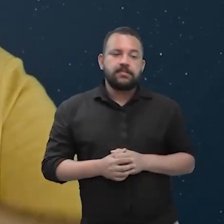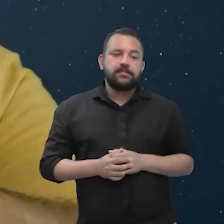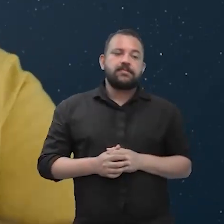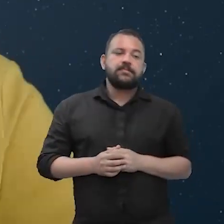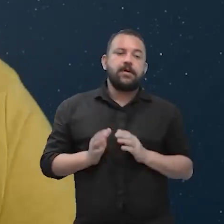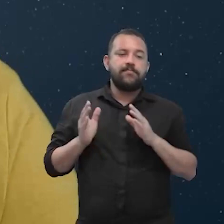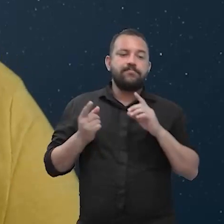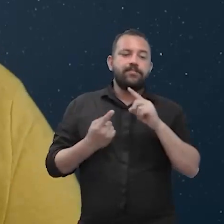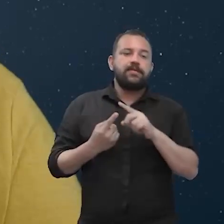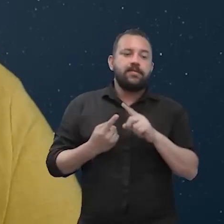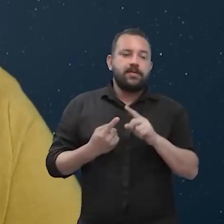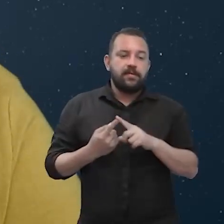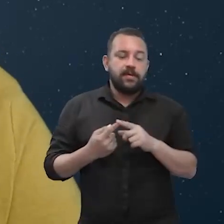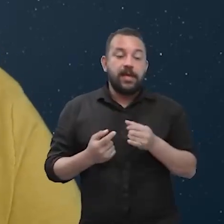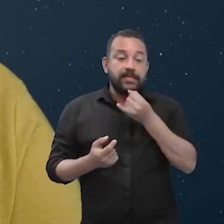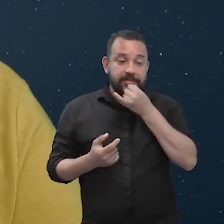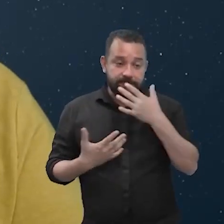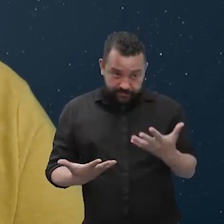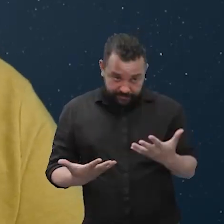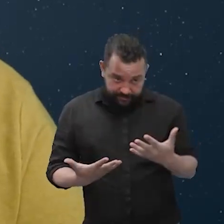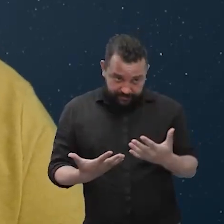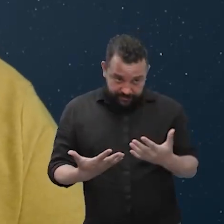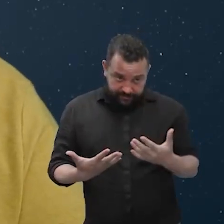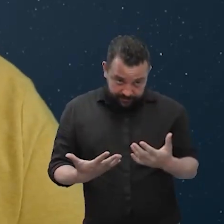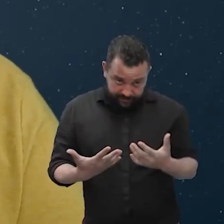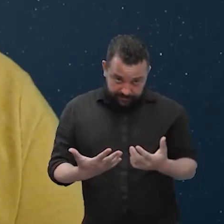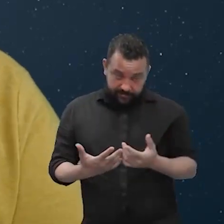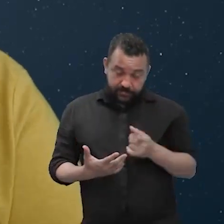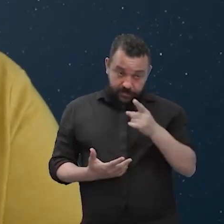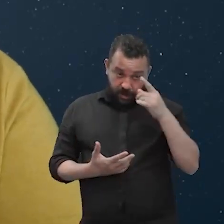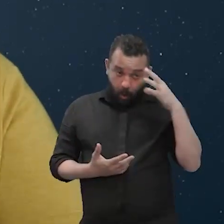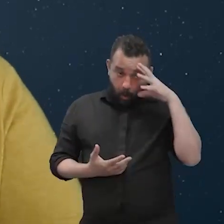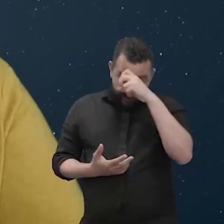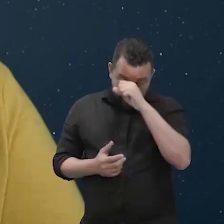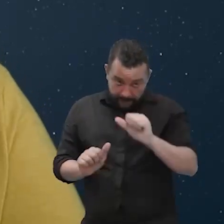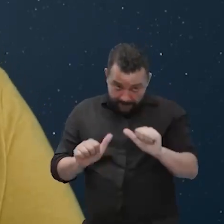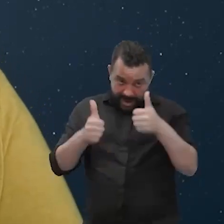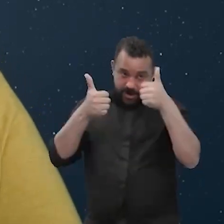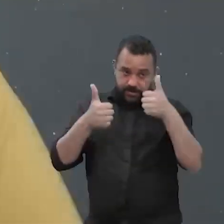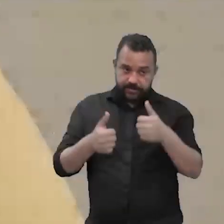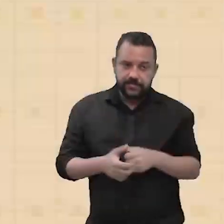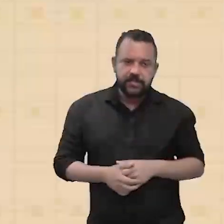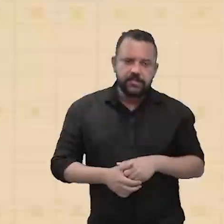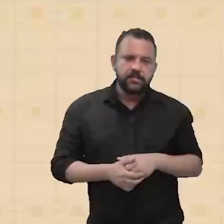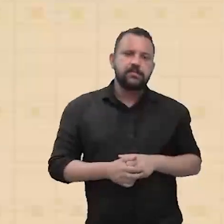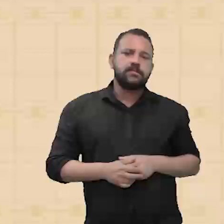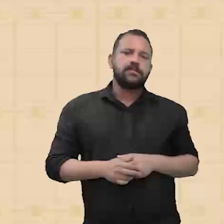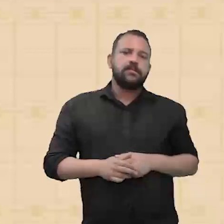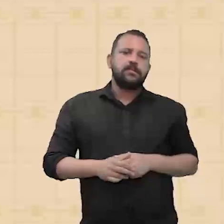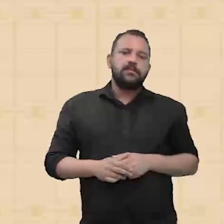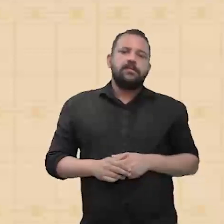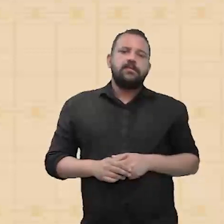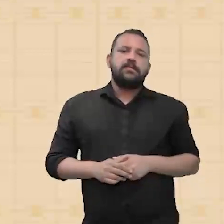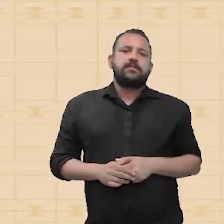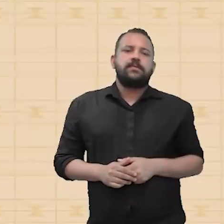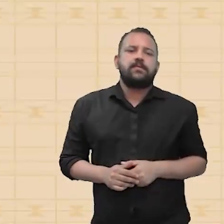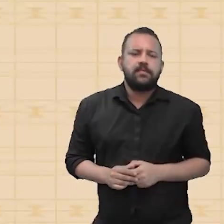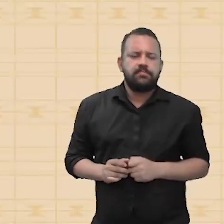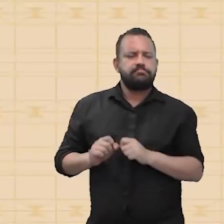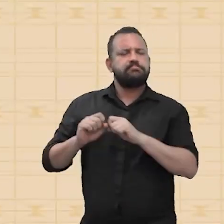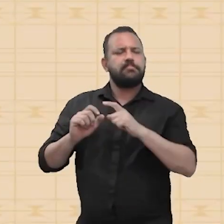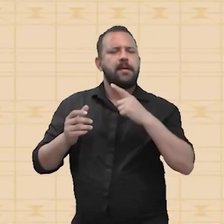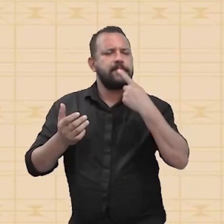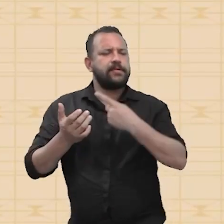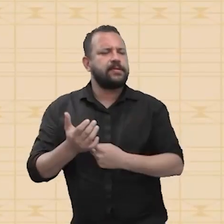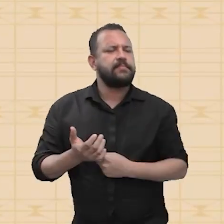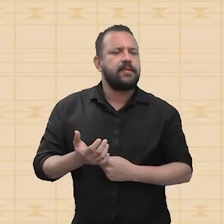vou dar logo um exemplo aqui, vai facilitar a tua compreensão. Uma definição. Quando você define, né,